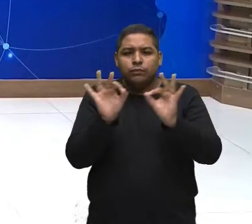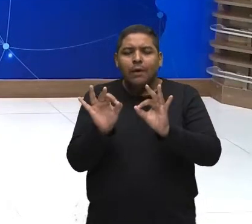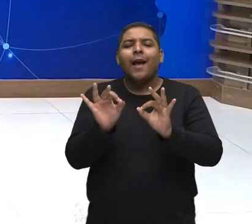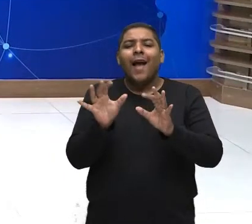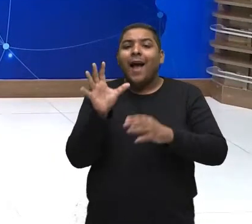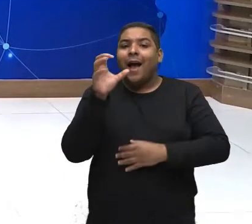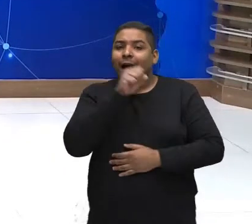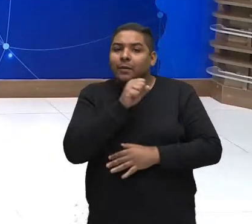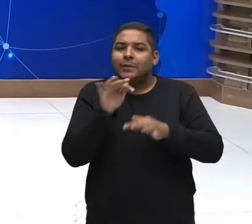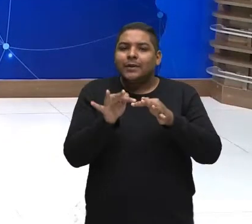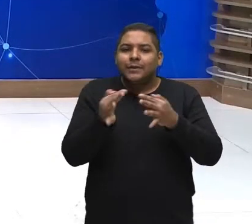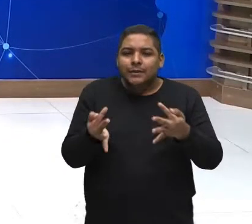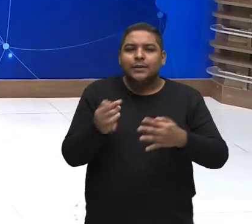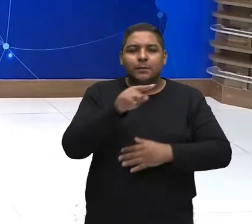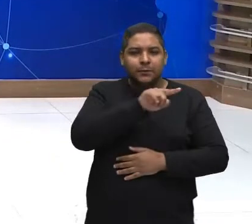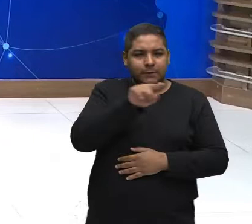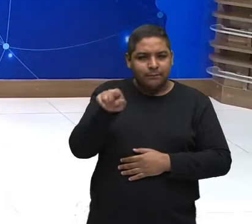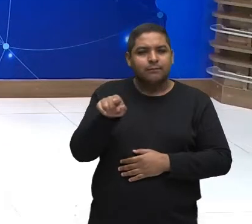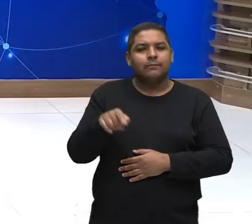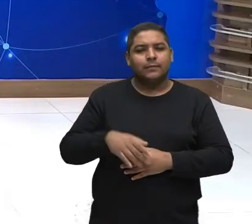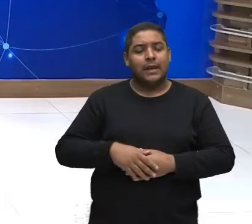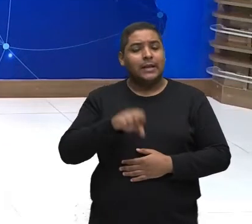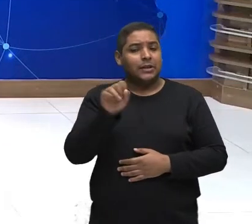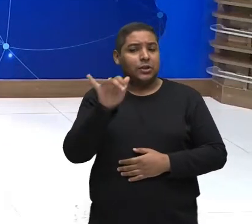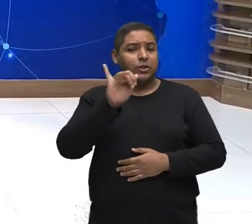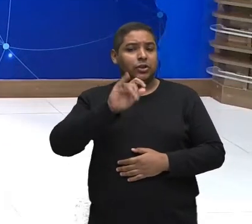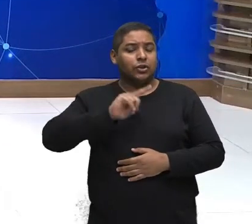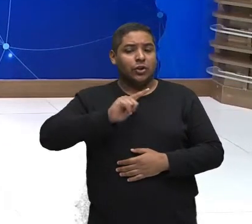para essa, se você tiver ali aquelas